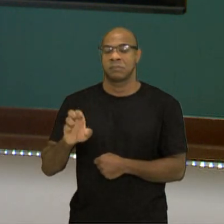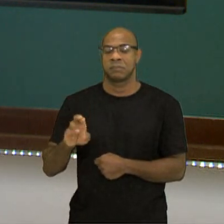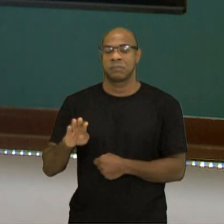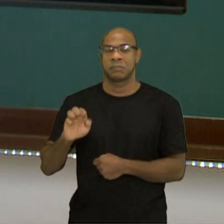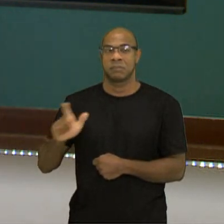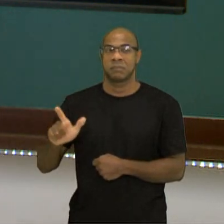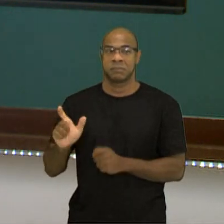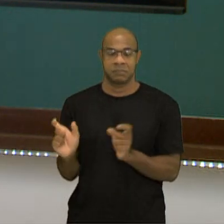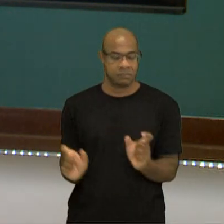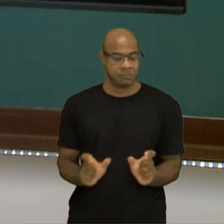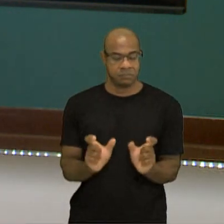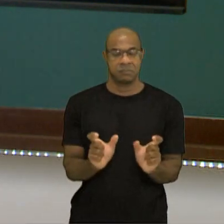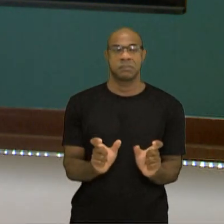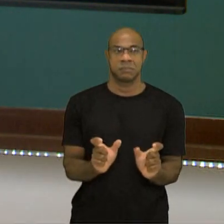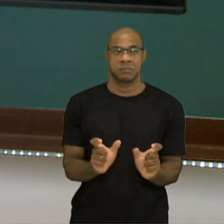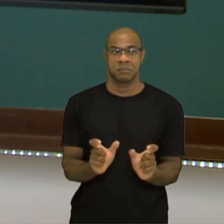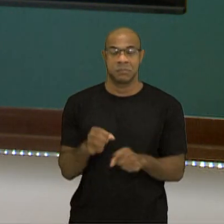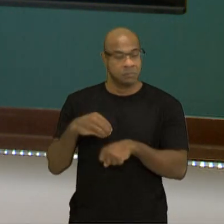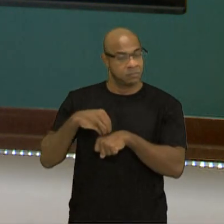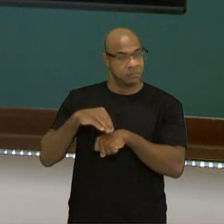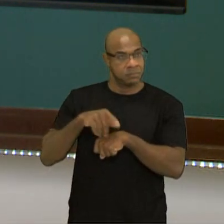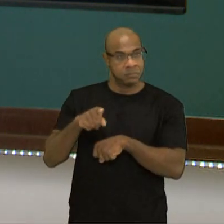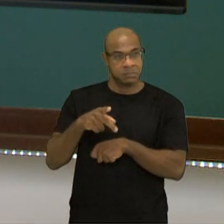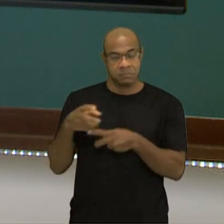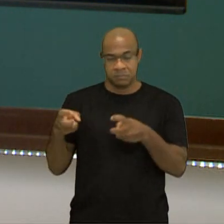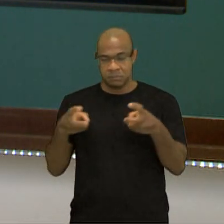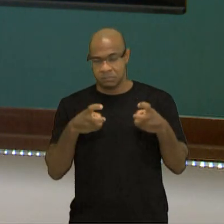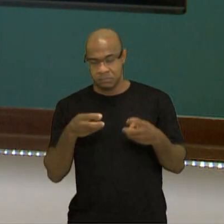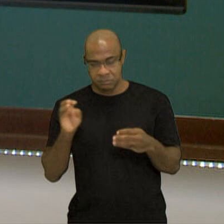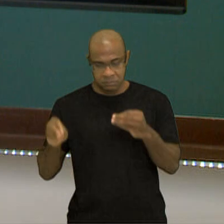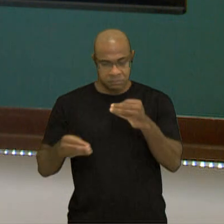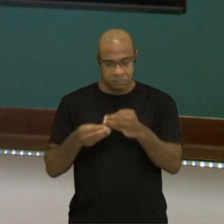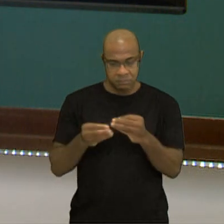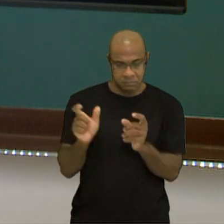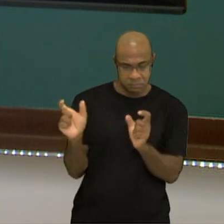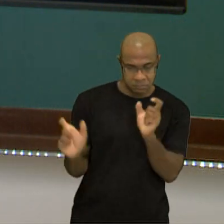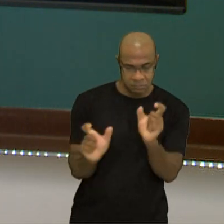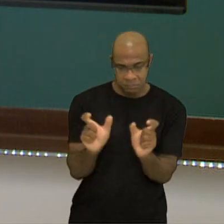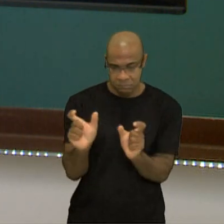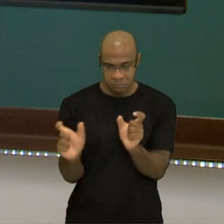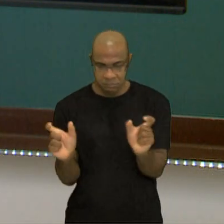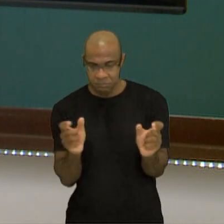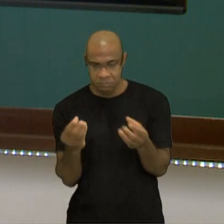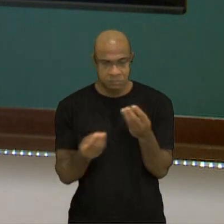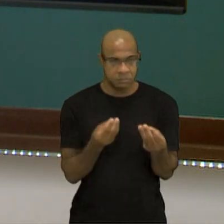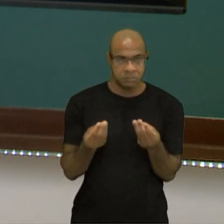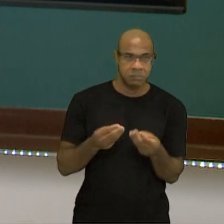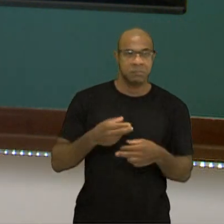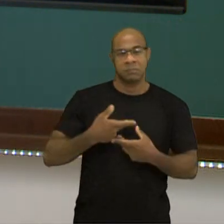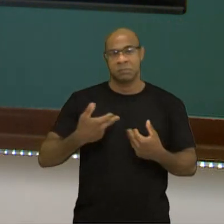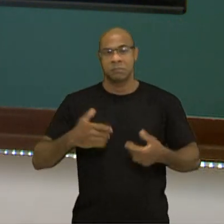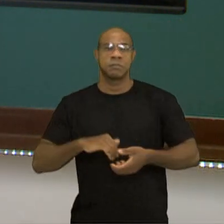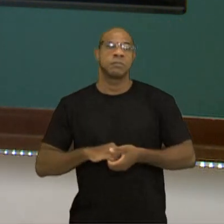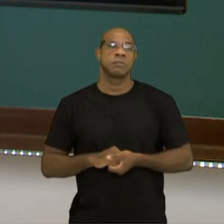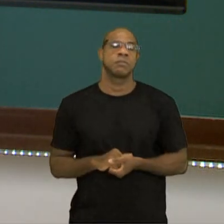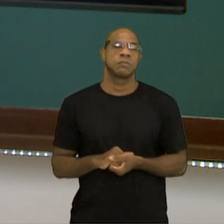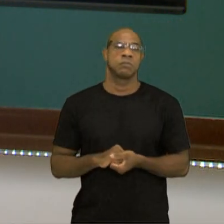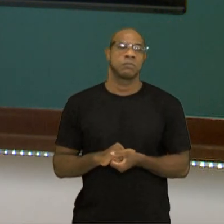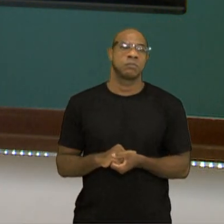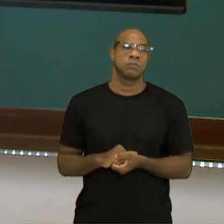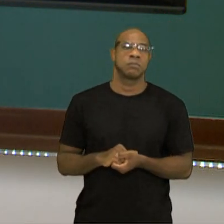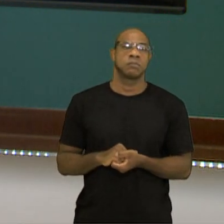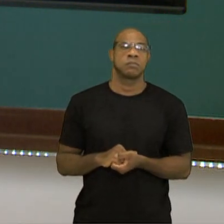Então, dicas assim que você consegue ir, poxa, acho que aqui vai se encaixar isso, né? Um adjetivo, substantivo, precisa de um verbo e por aí